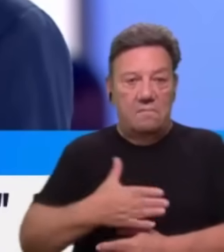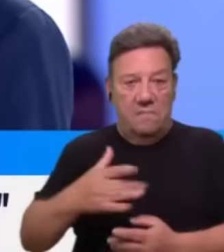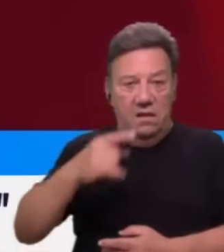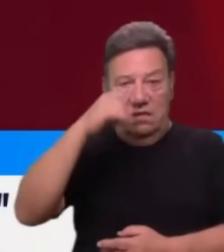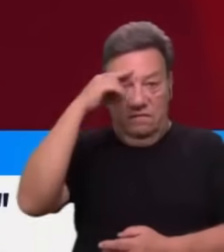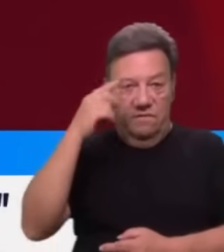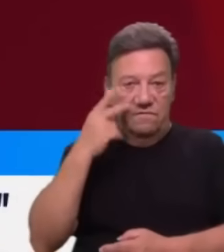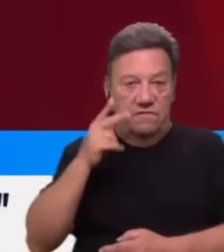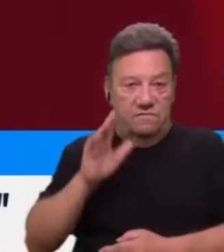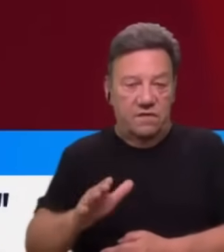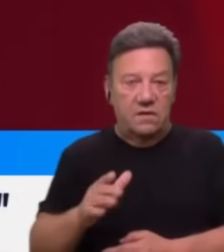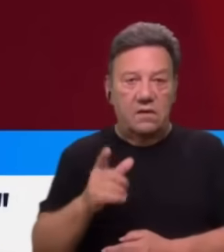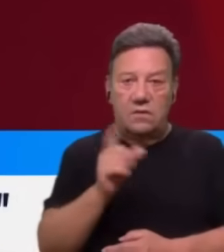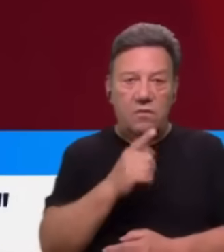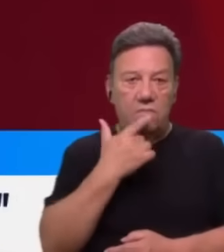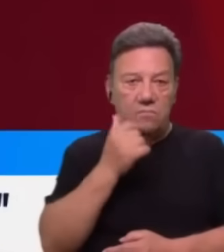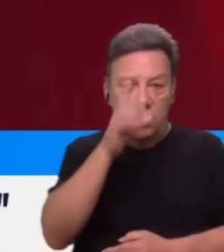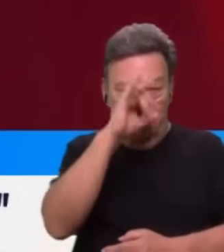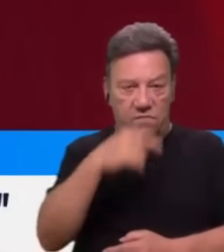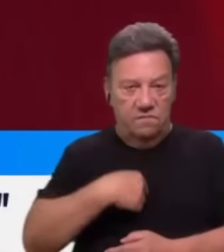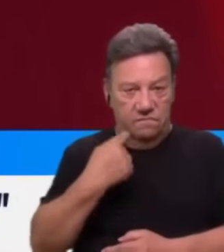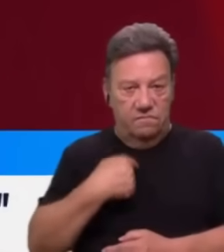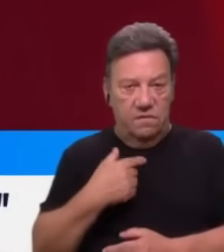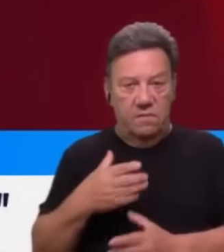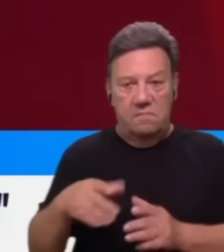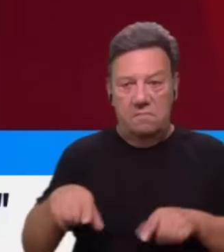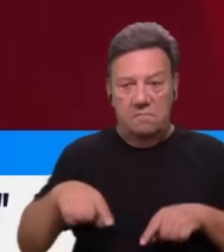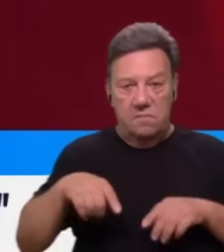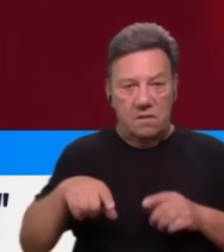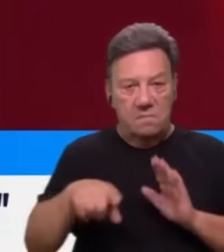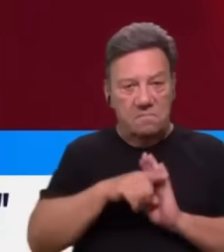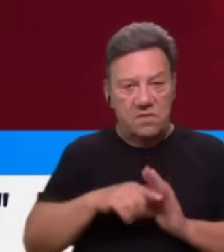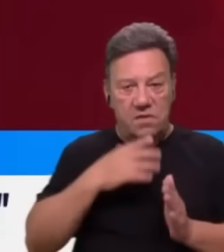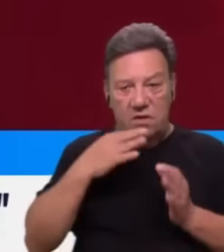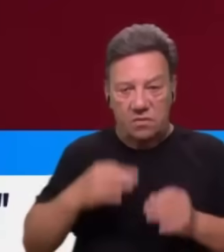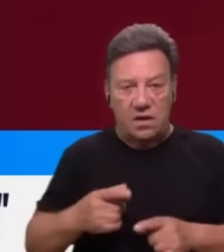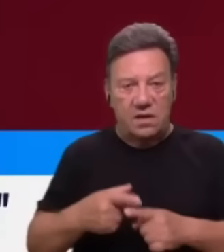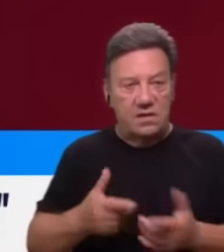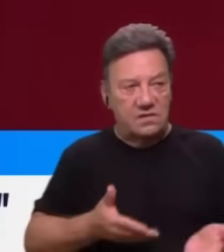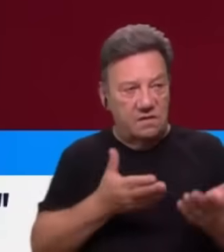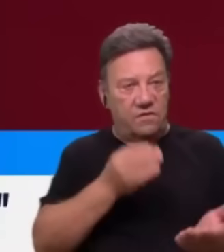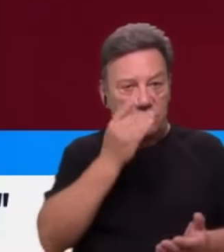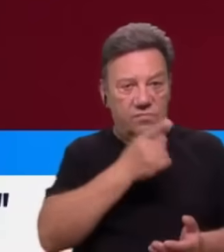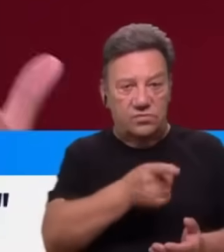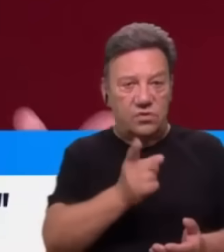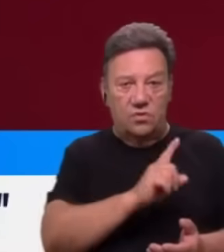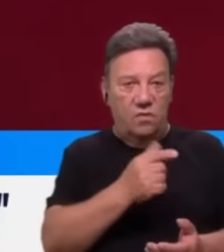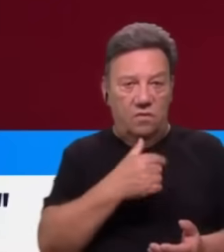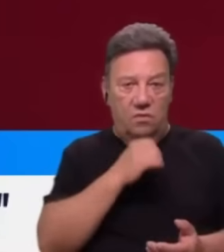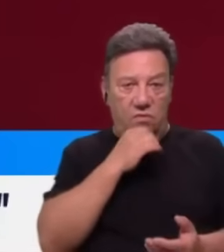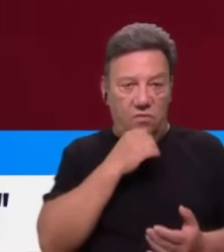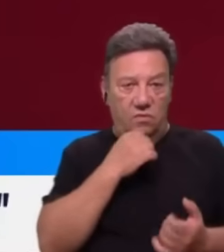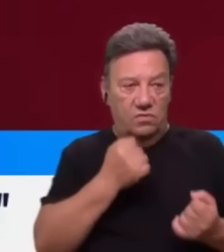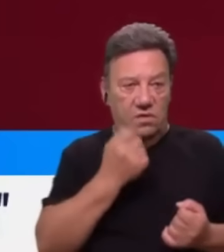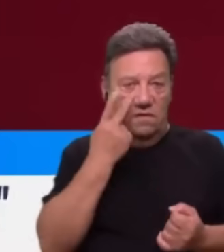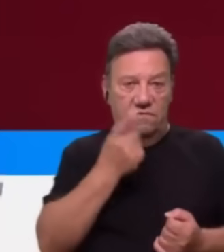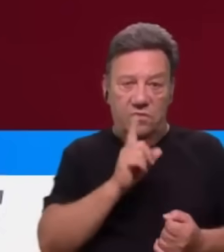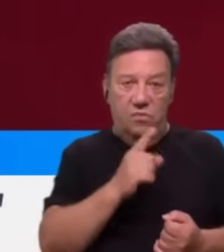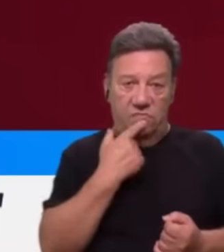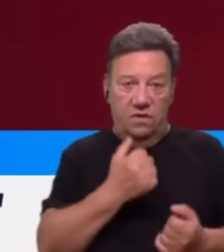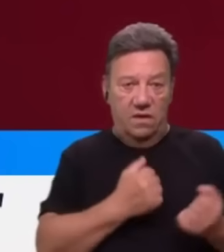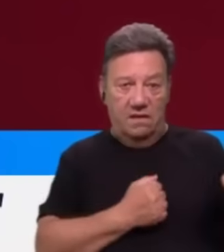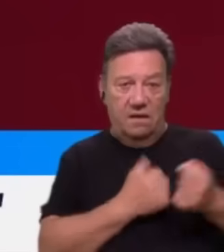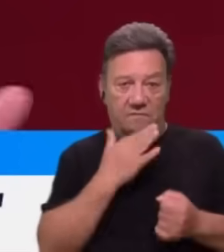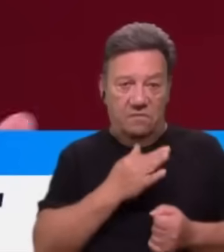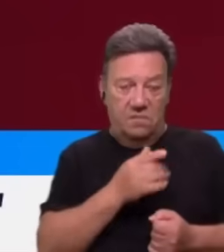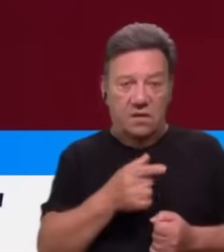em viver não poderá o governo tomar medidas concretas para incentivar os professores que não vão conseguir viver Já nem digo trazer